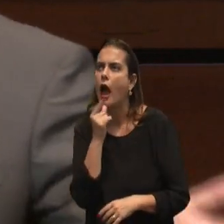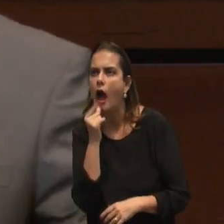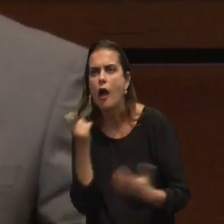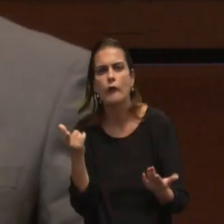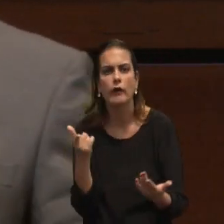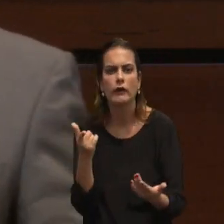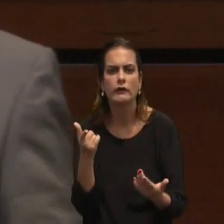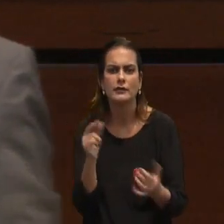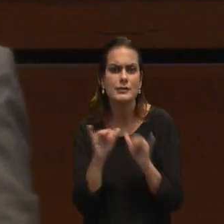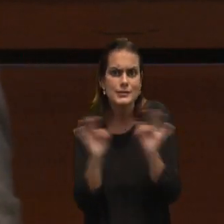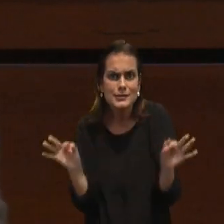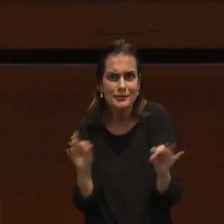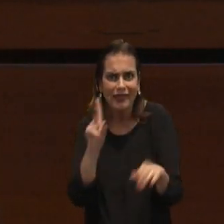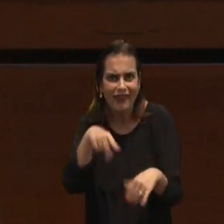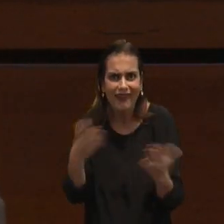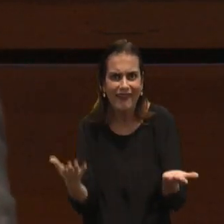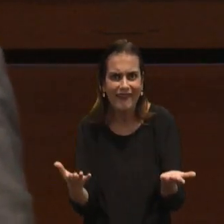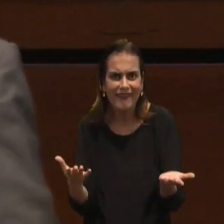tão simples.